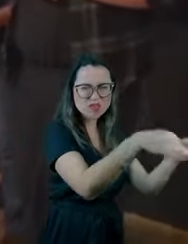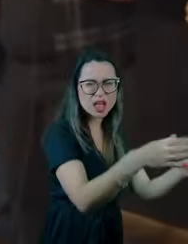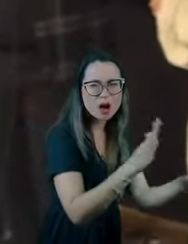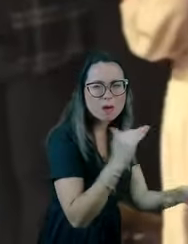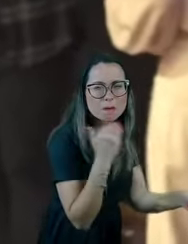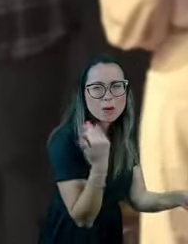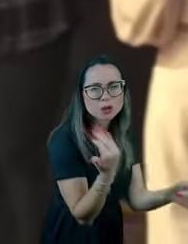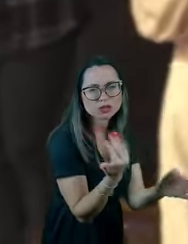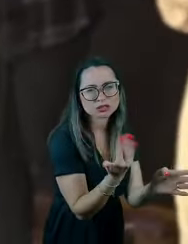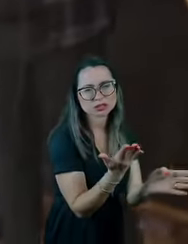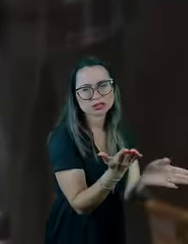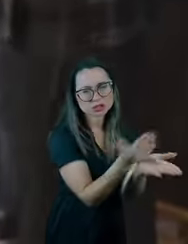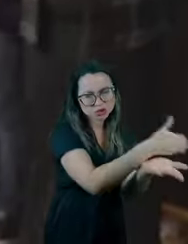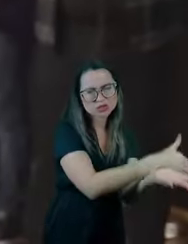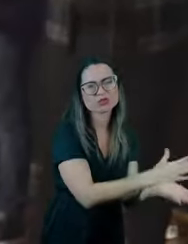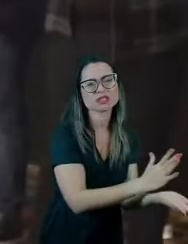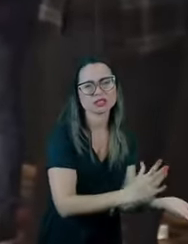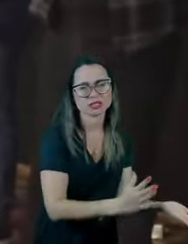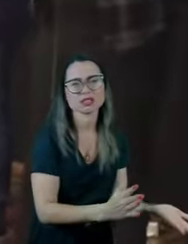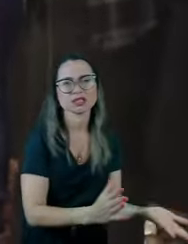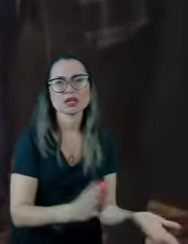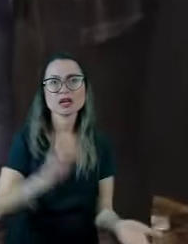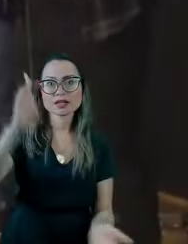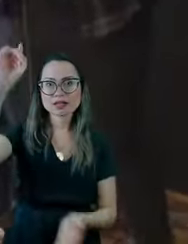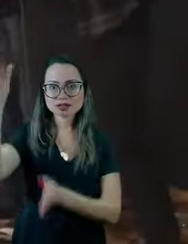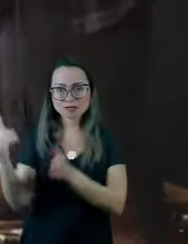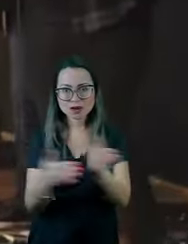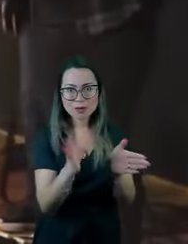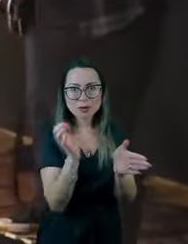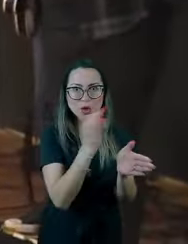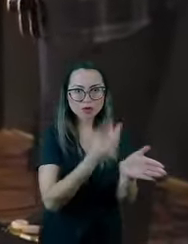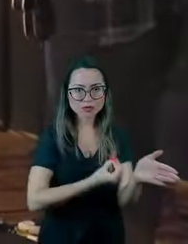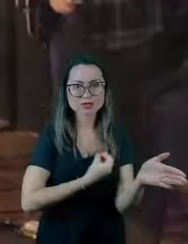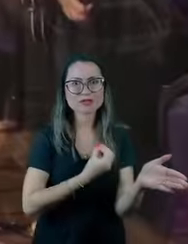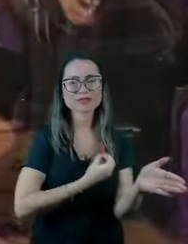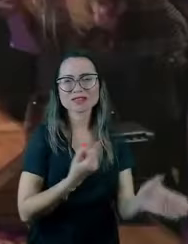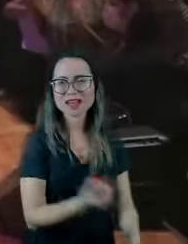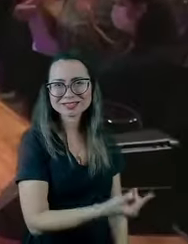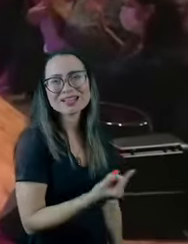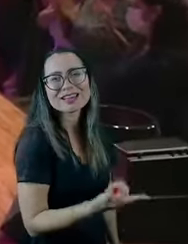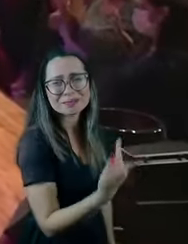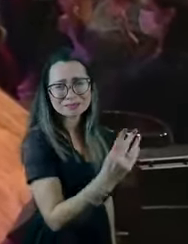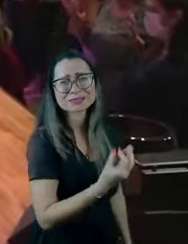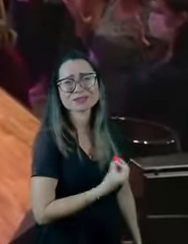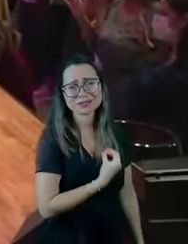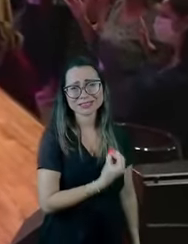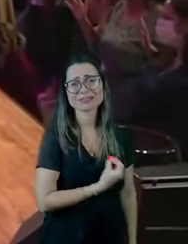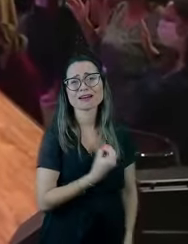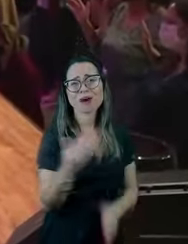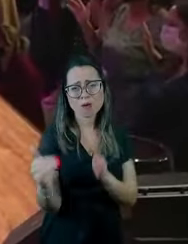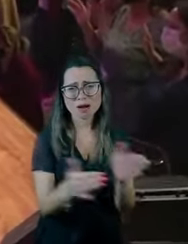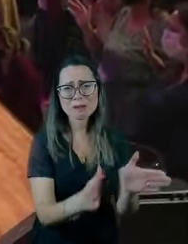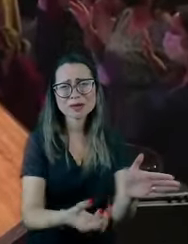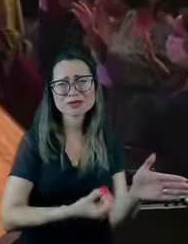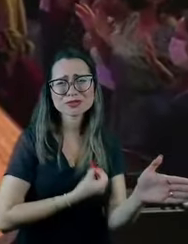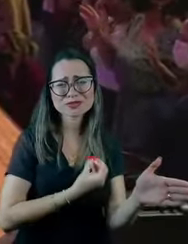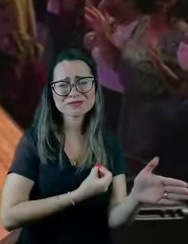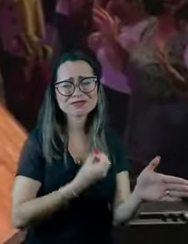Ele tem um caminho de vida. Ele tem um caminho de vida. Ele tem um caminho de vida.